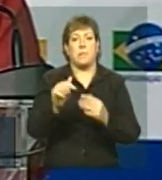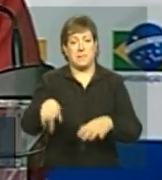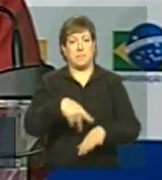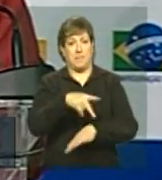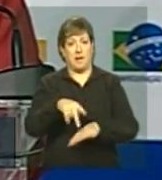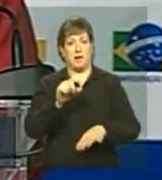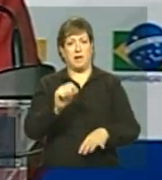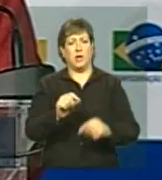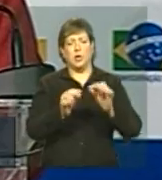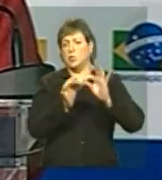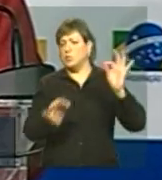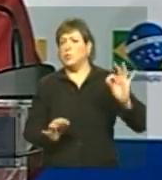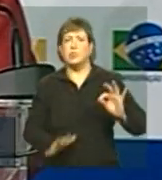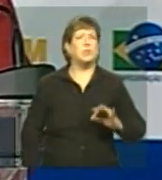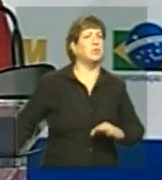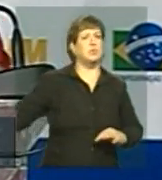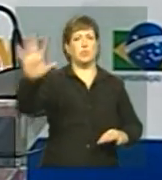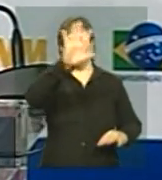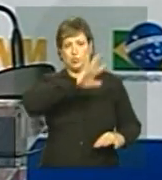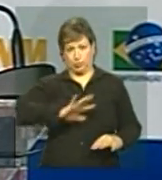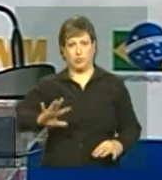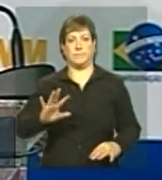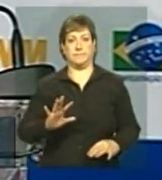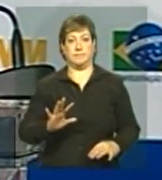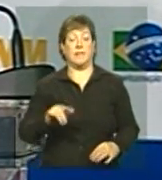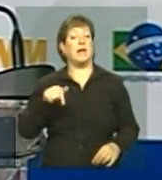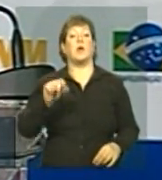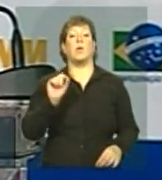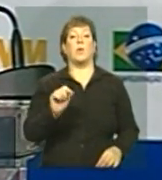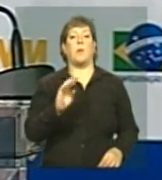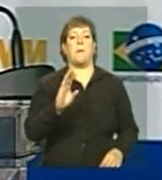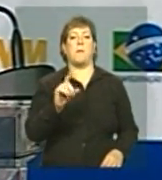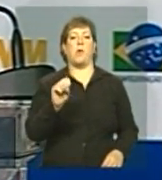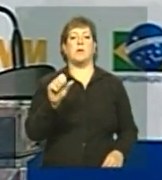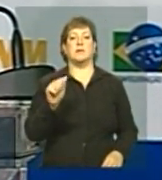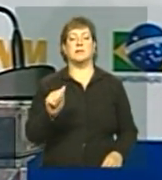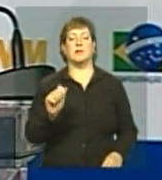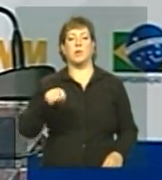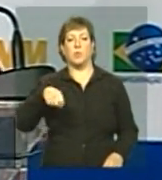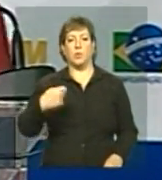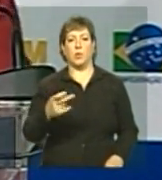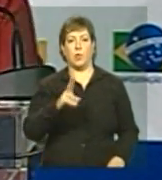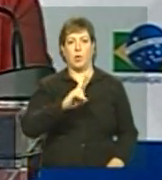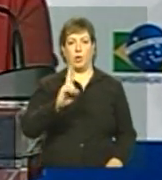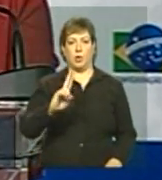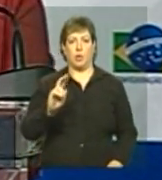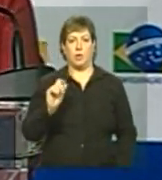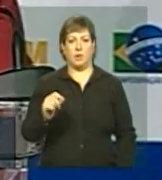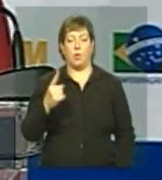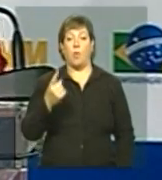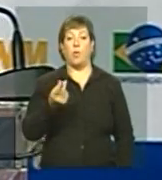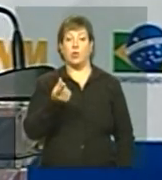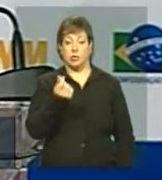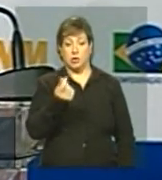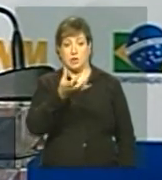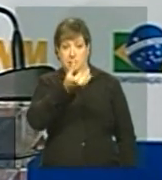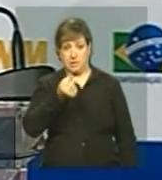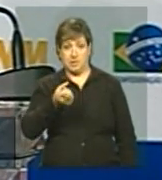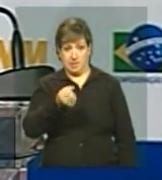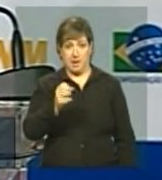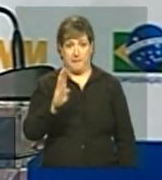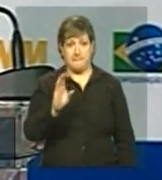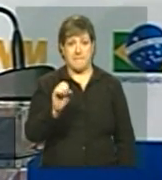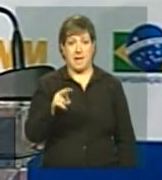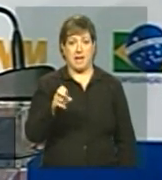país, do Oiapoque ao Chuí. Trata-se da Bolsa? Não. Trata-se de um benefício, uma